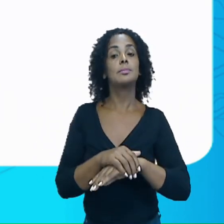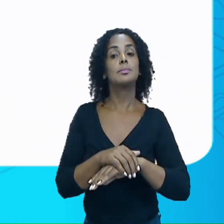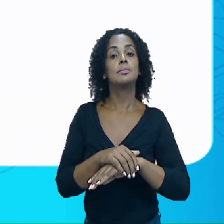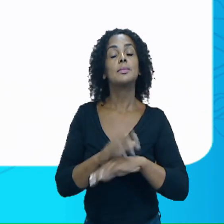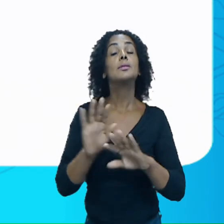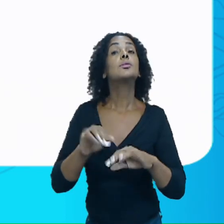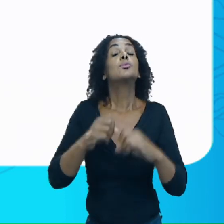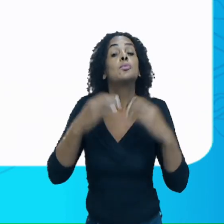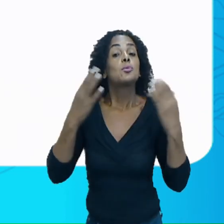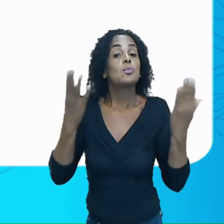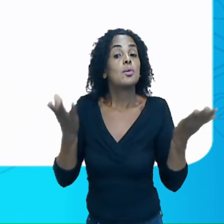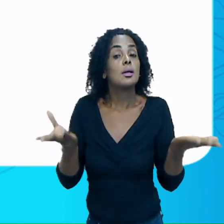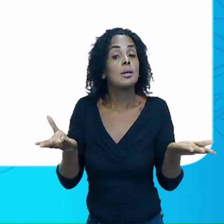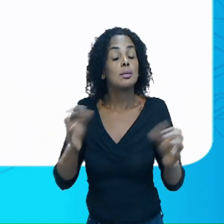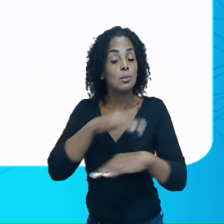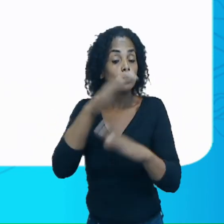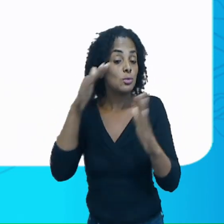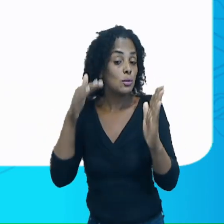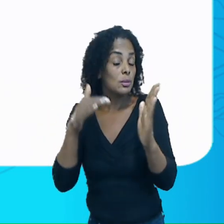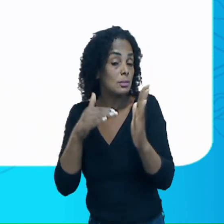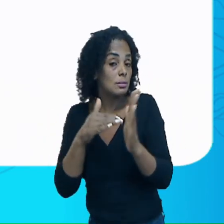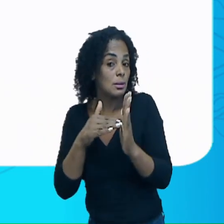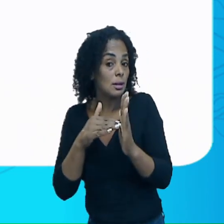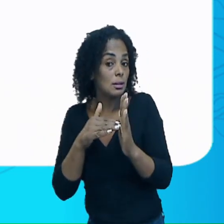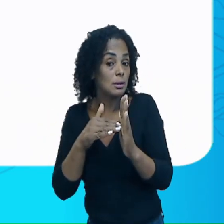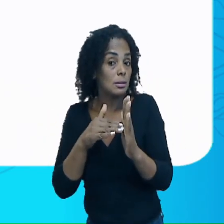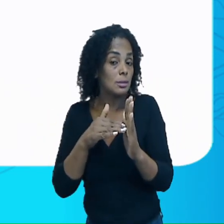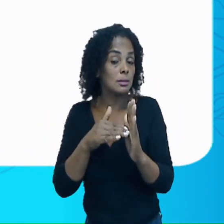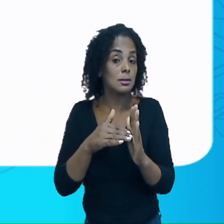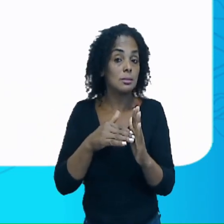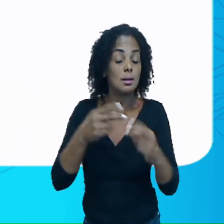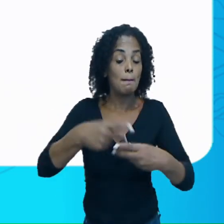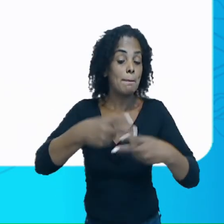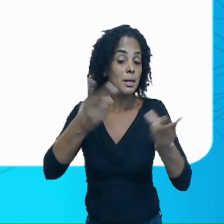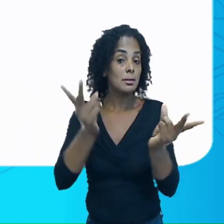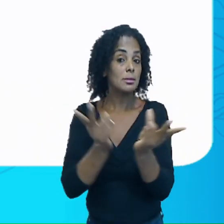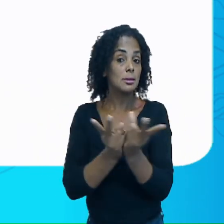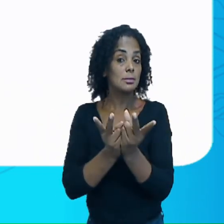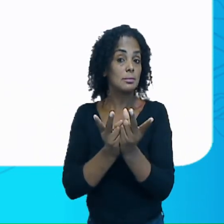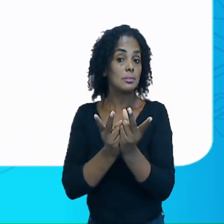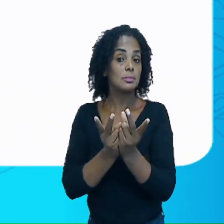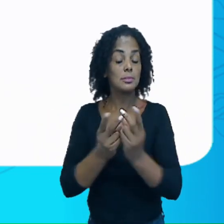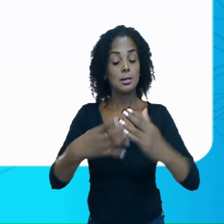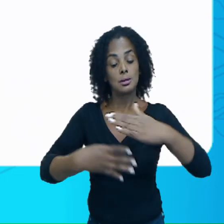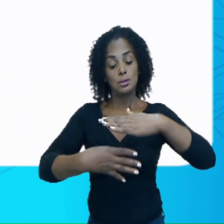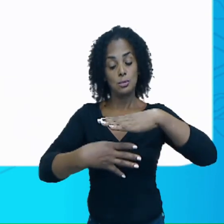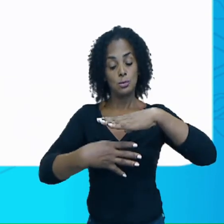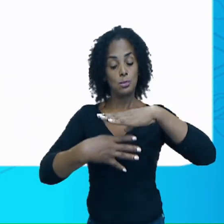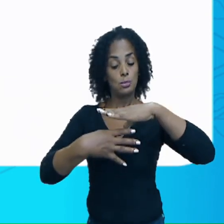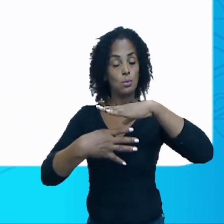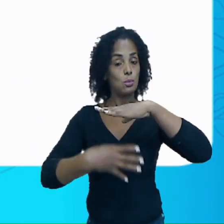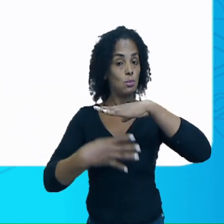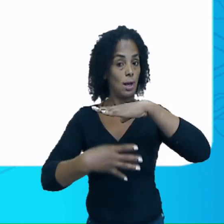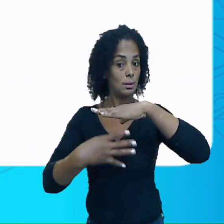De quantas? Qual que é o total de partes desta pizza? 4.